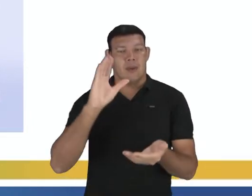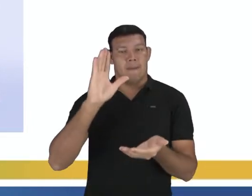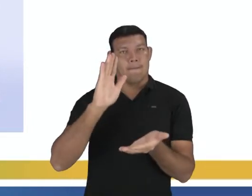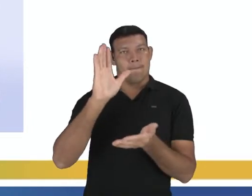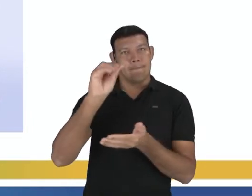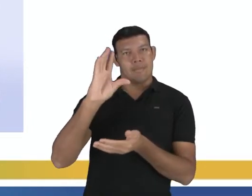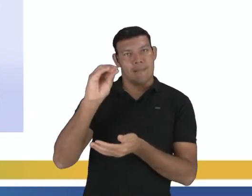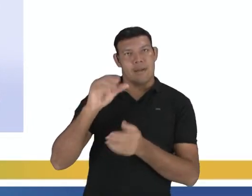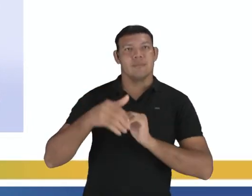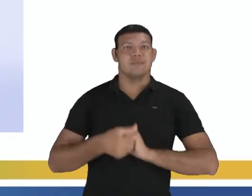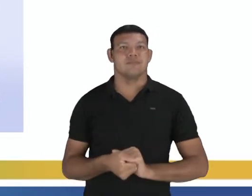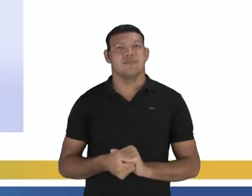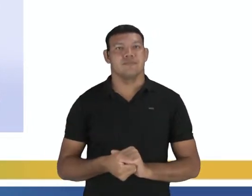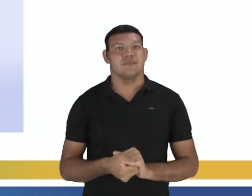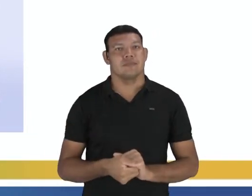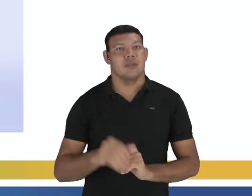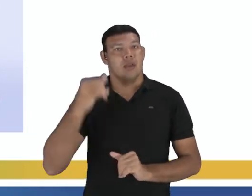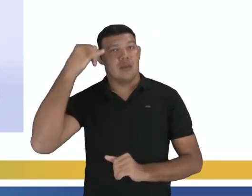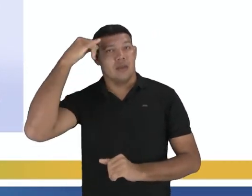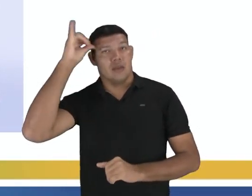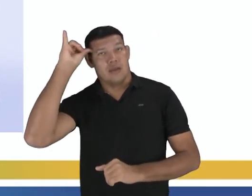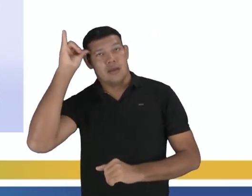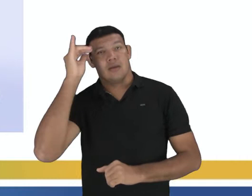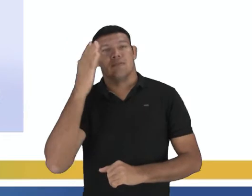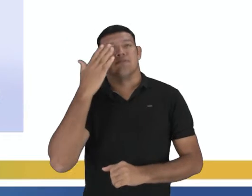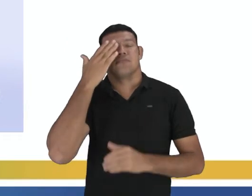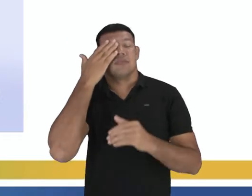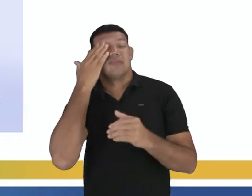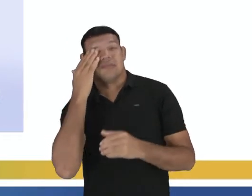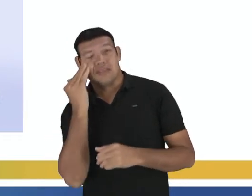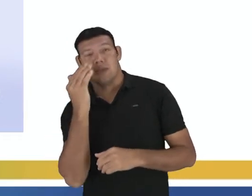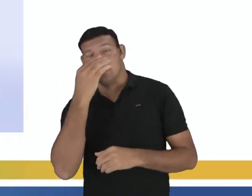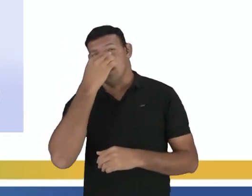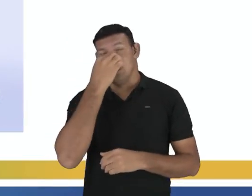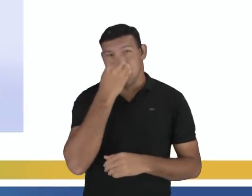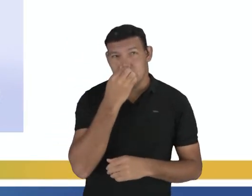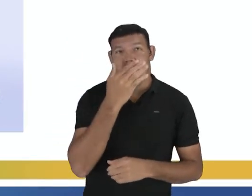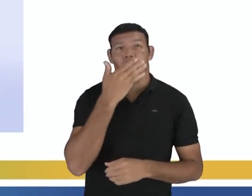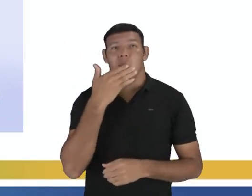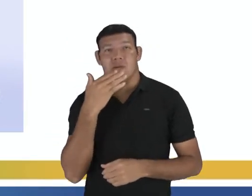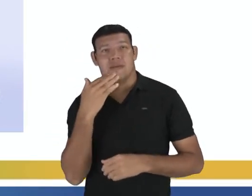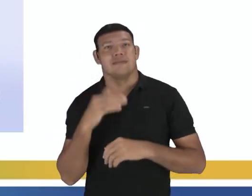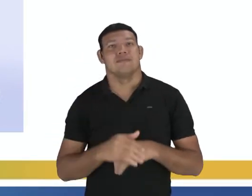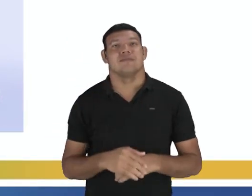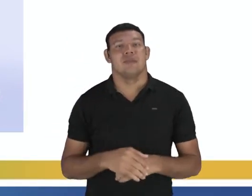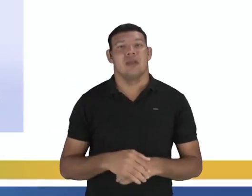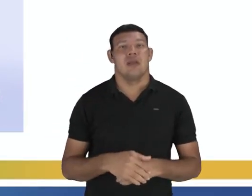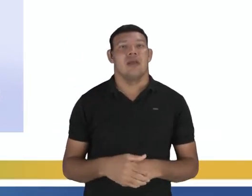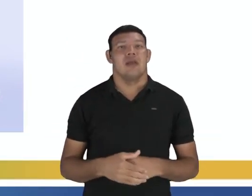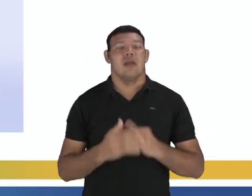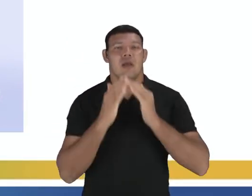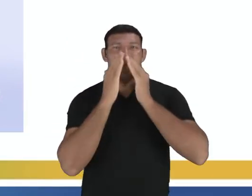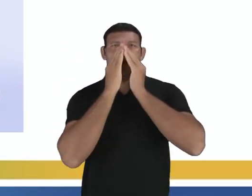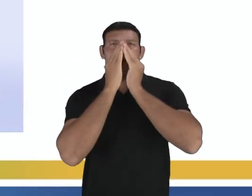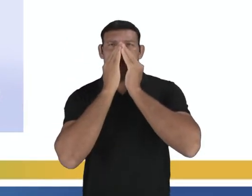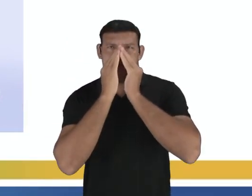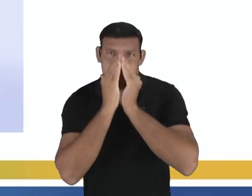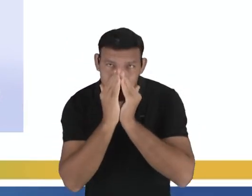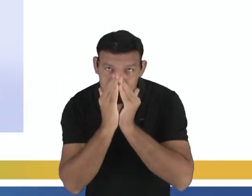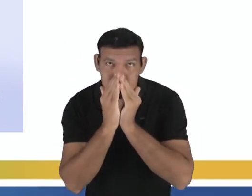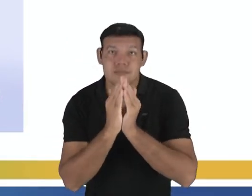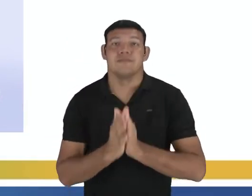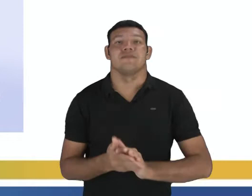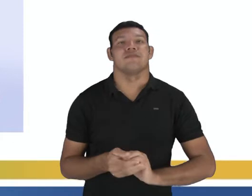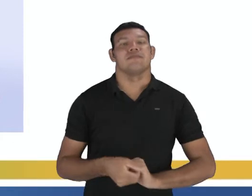passar a mão nos olhos, boca e nariz. Cobrir o nariz e a boca com um lenço de papel quando espirrar